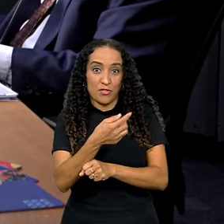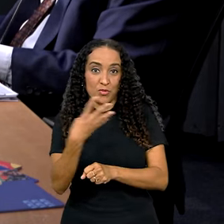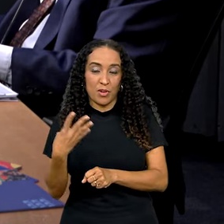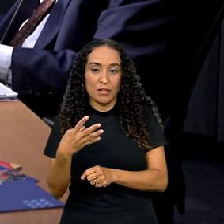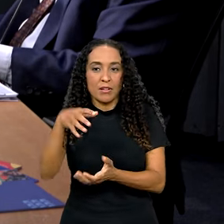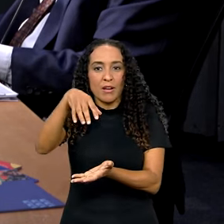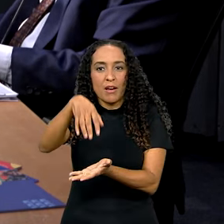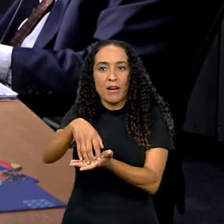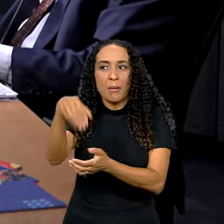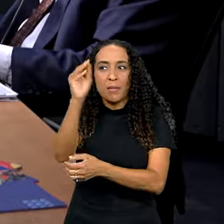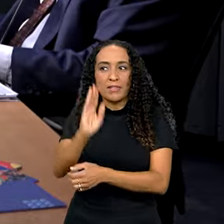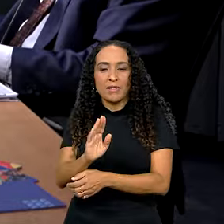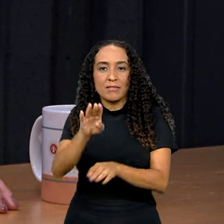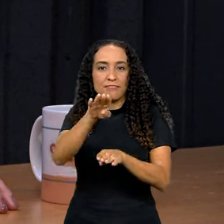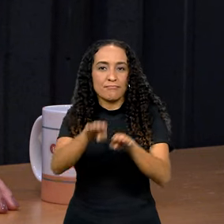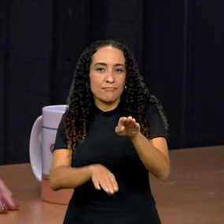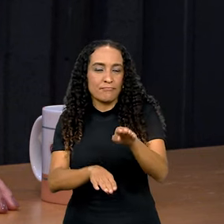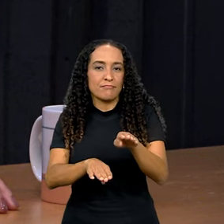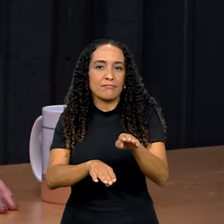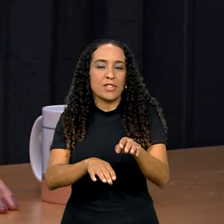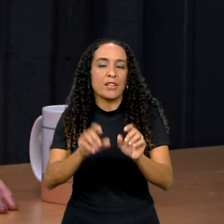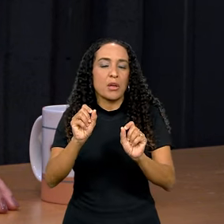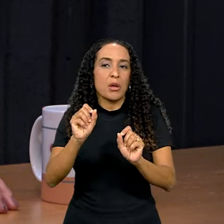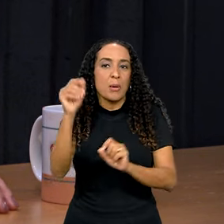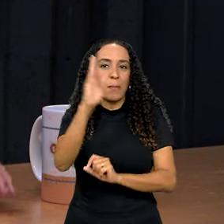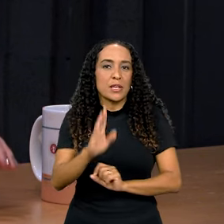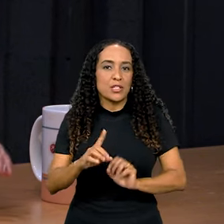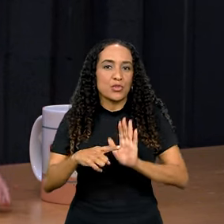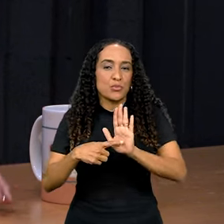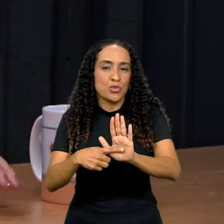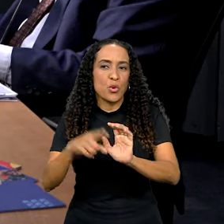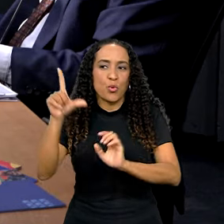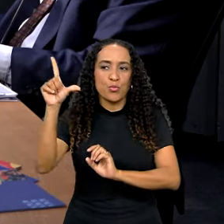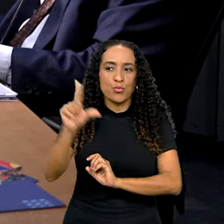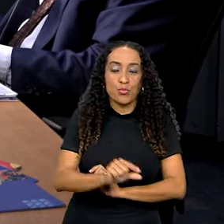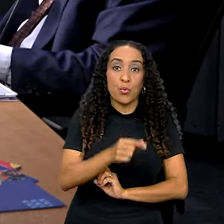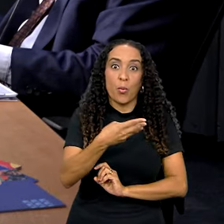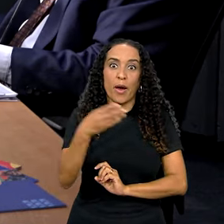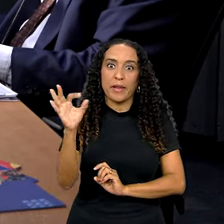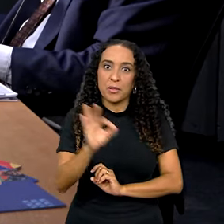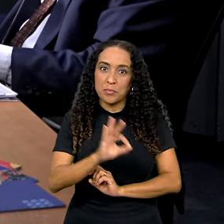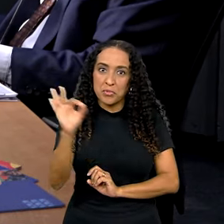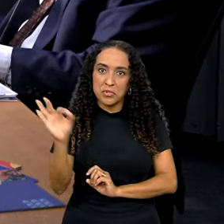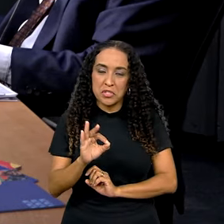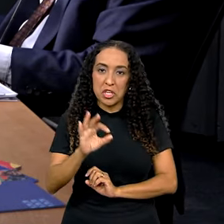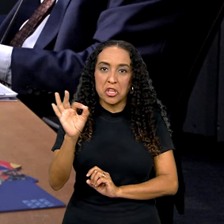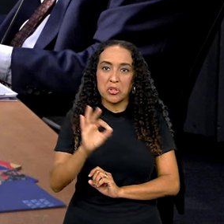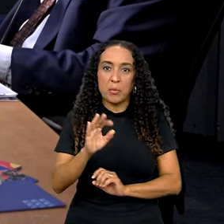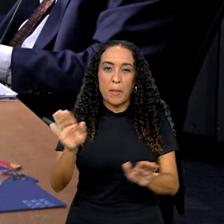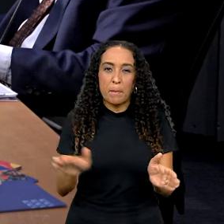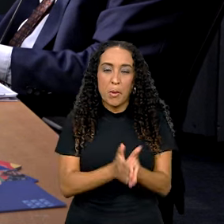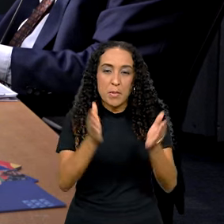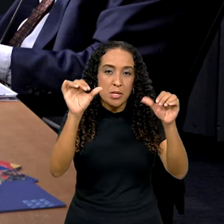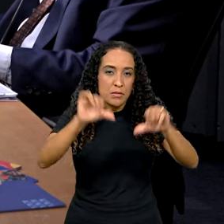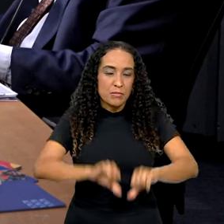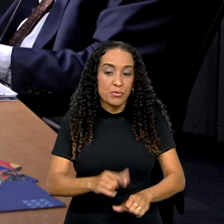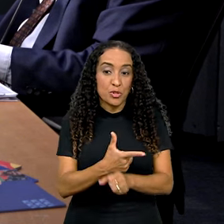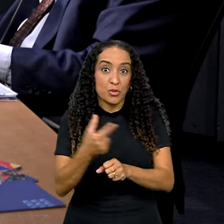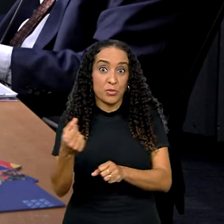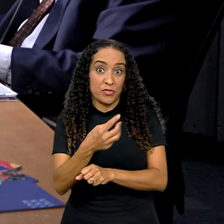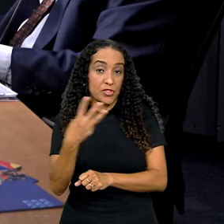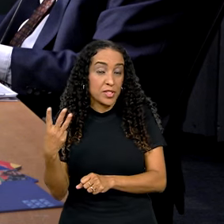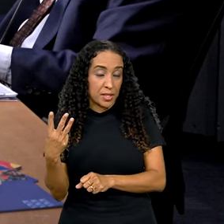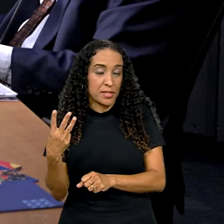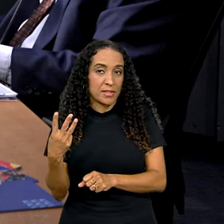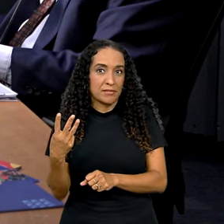Observatório brasileiro das desigualdades que mostrou que o Brasil reduziu 40% a taxa da Extrema uma pobreza em